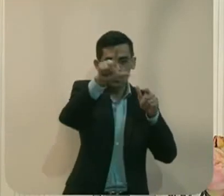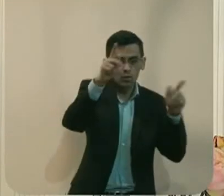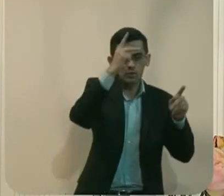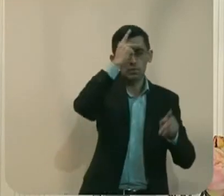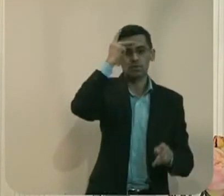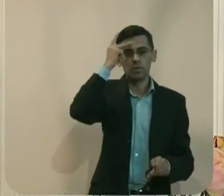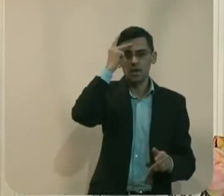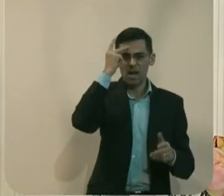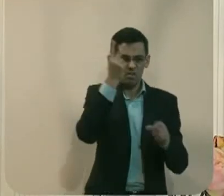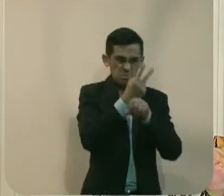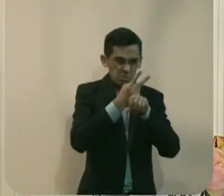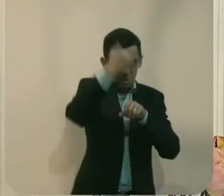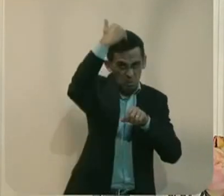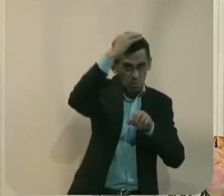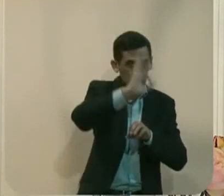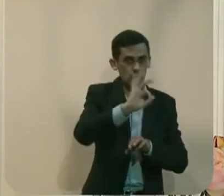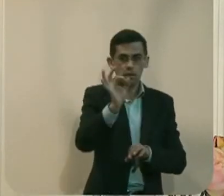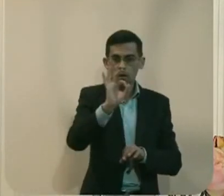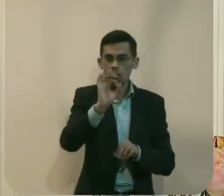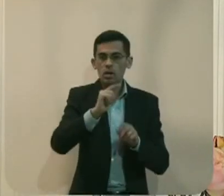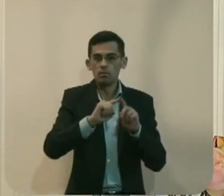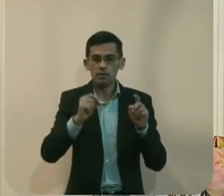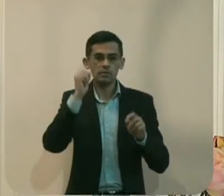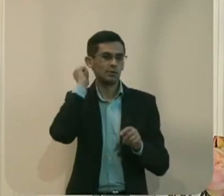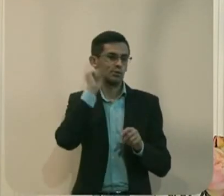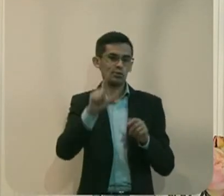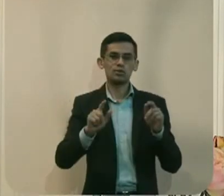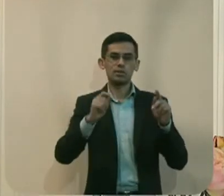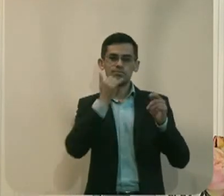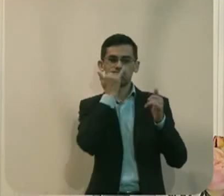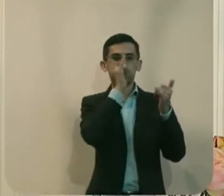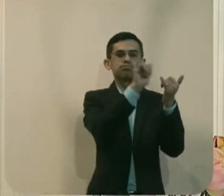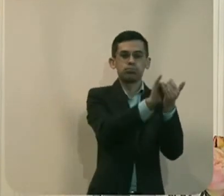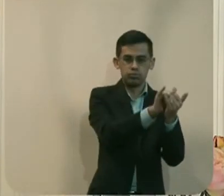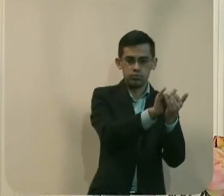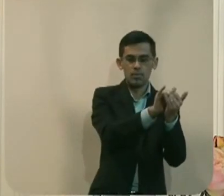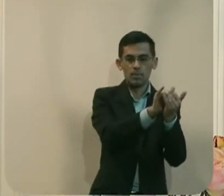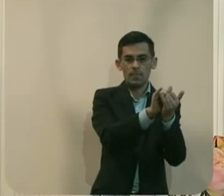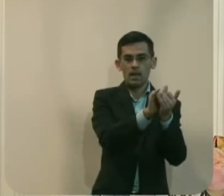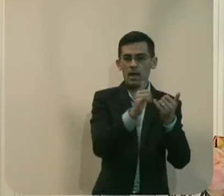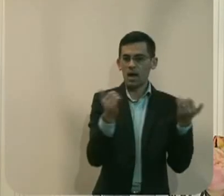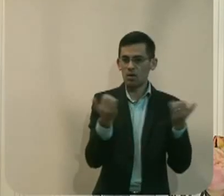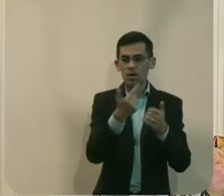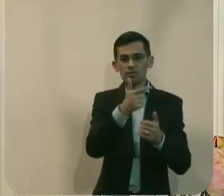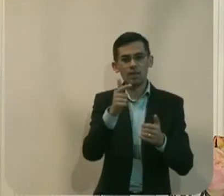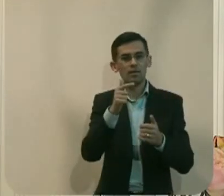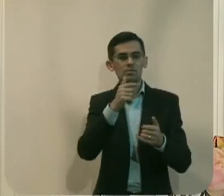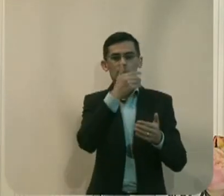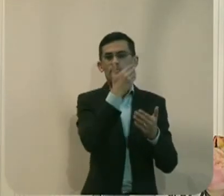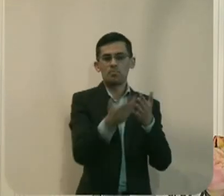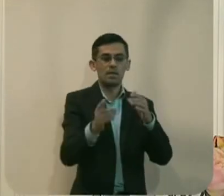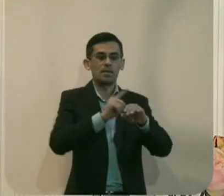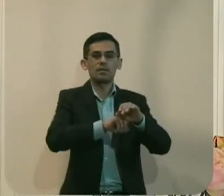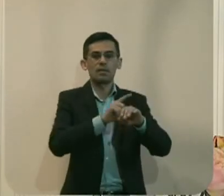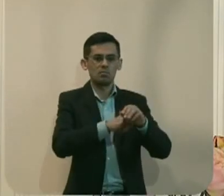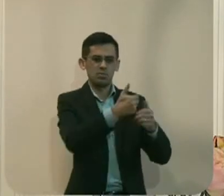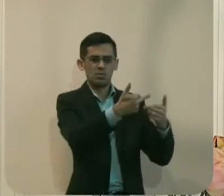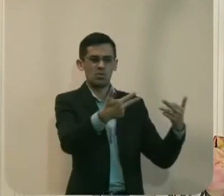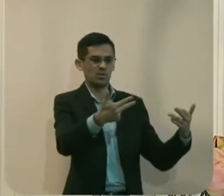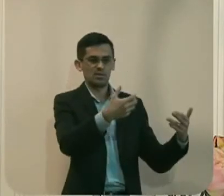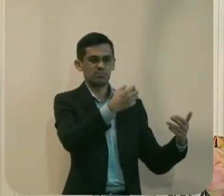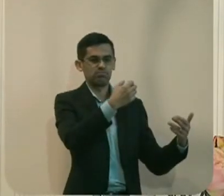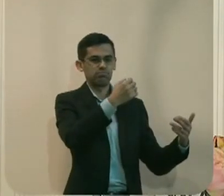achar culpados, agora é a hora de achar soluções. Agora não é a hora de perder tempo com aquilo que